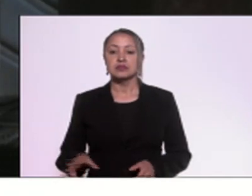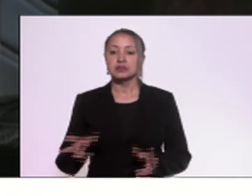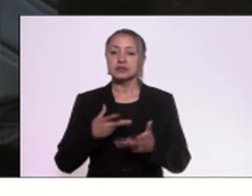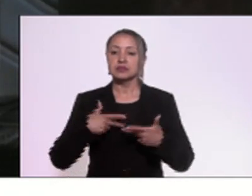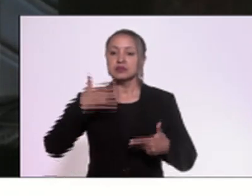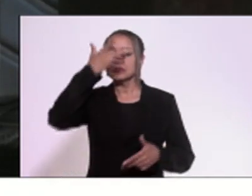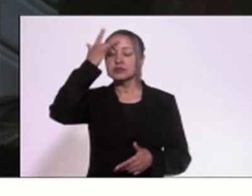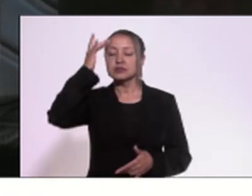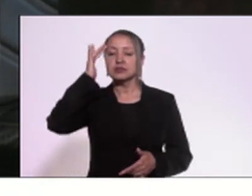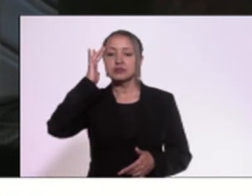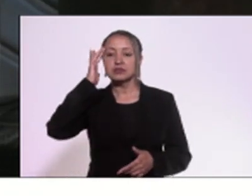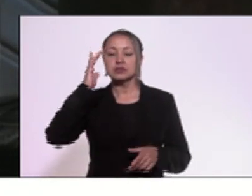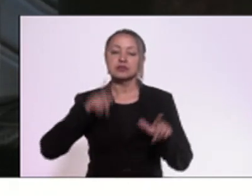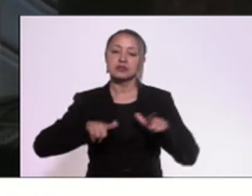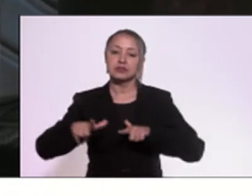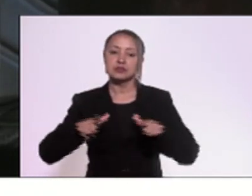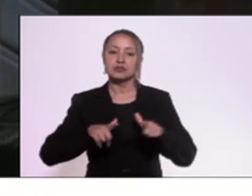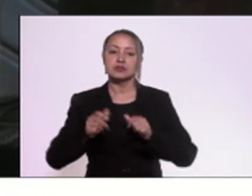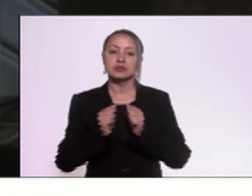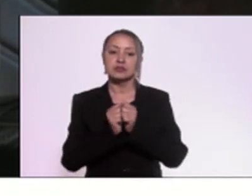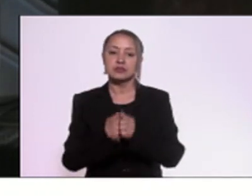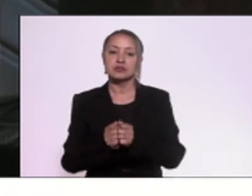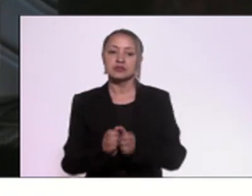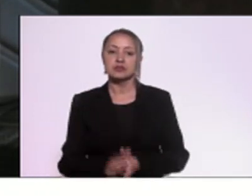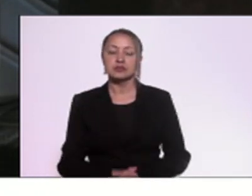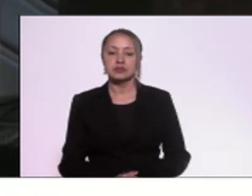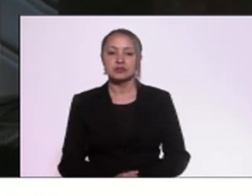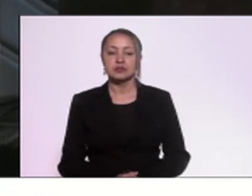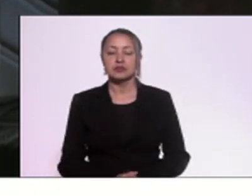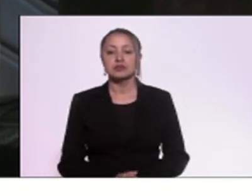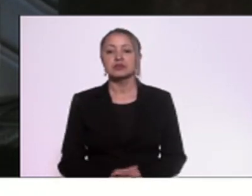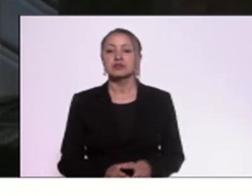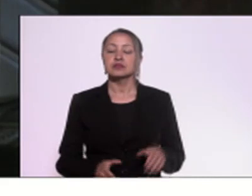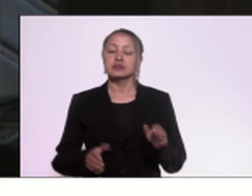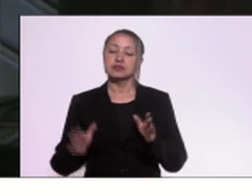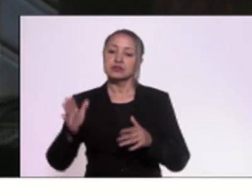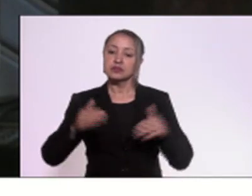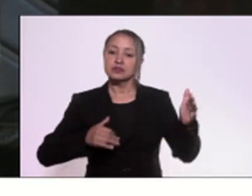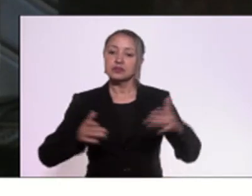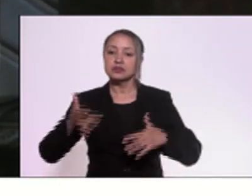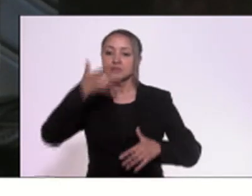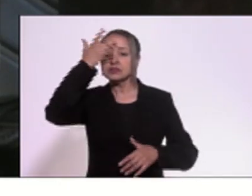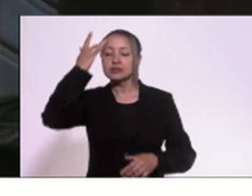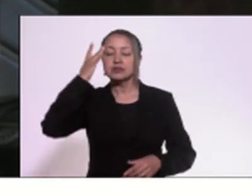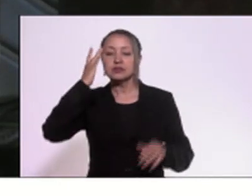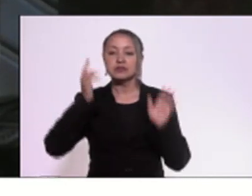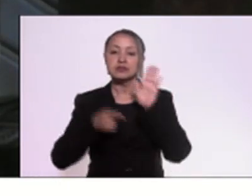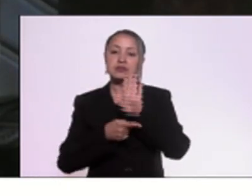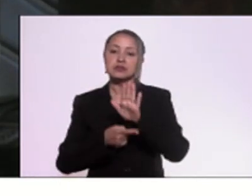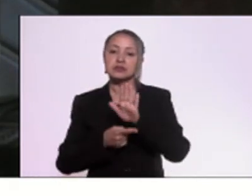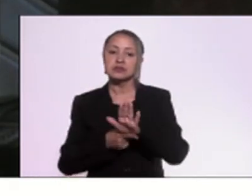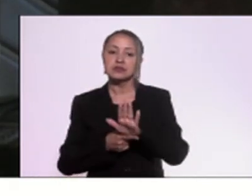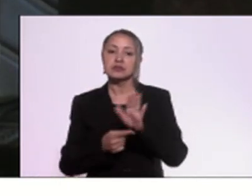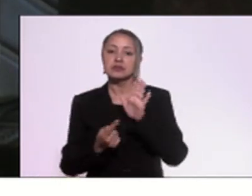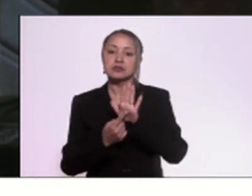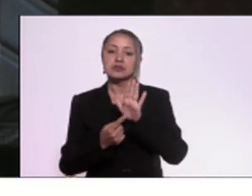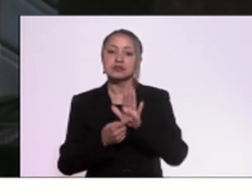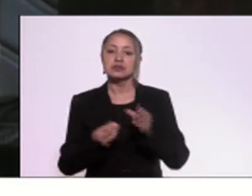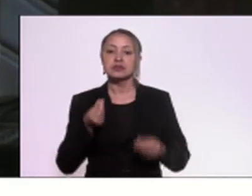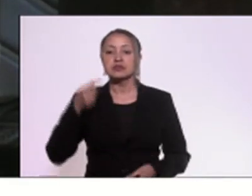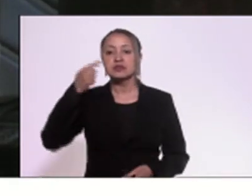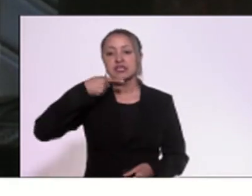esse filme não vai, aquela peça não vai. É a censura de não entender qual é a importância da cultura para a transformação na vida